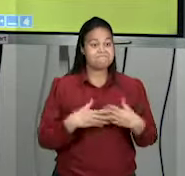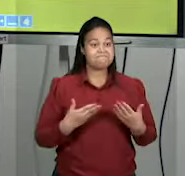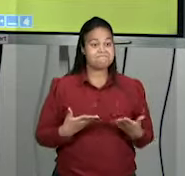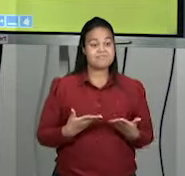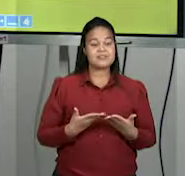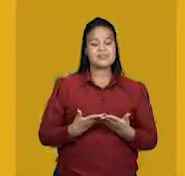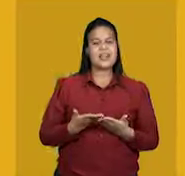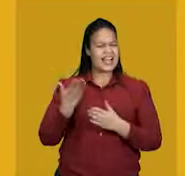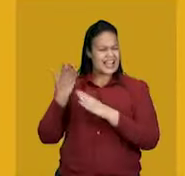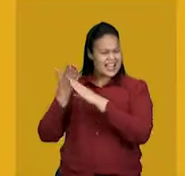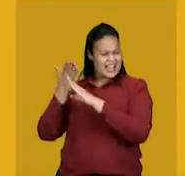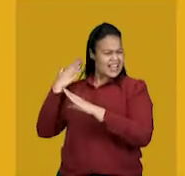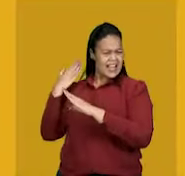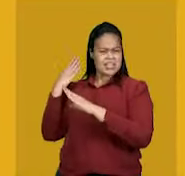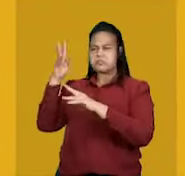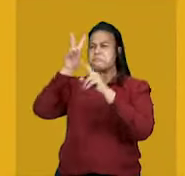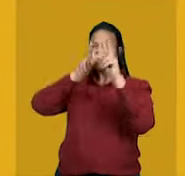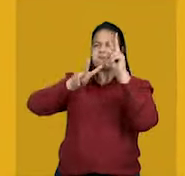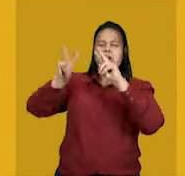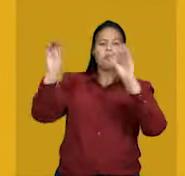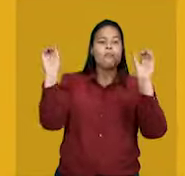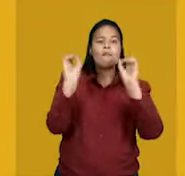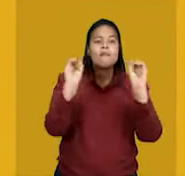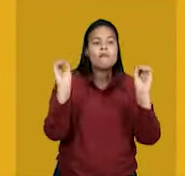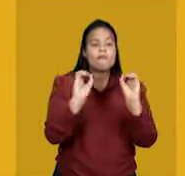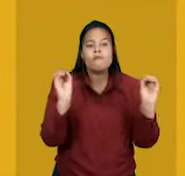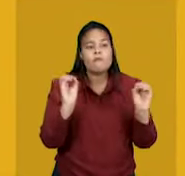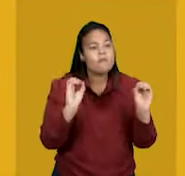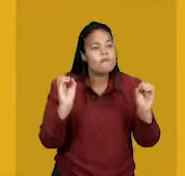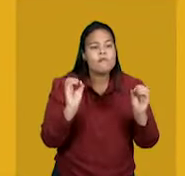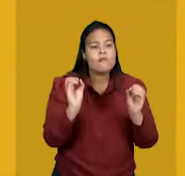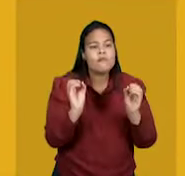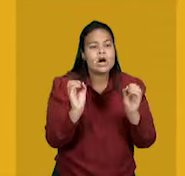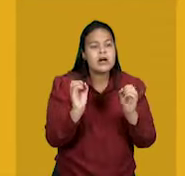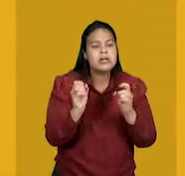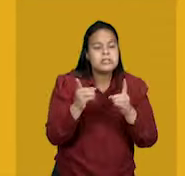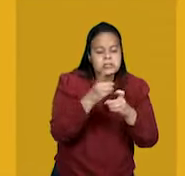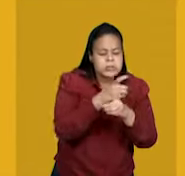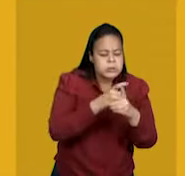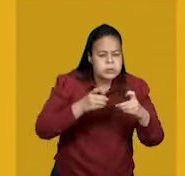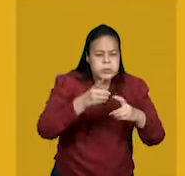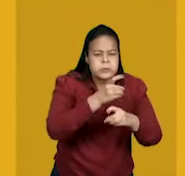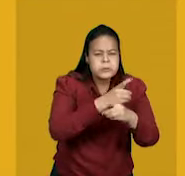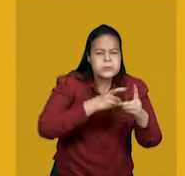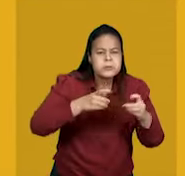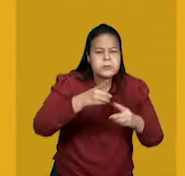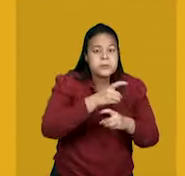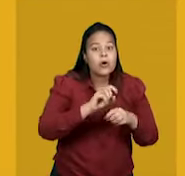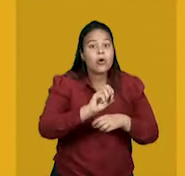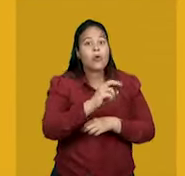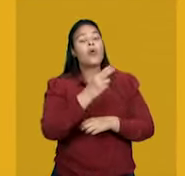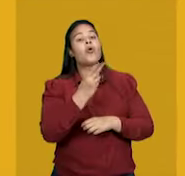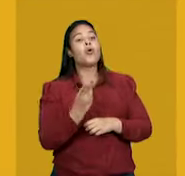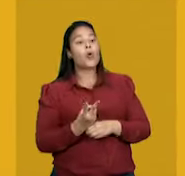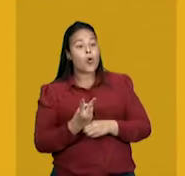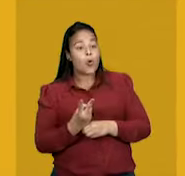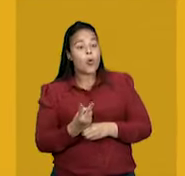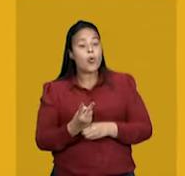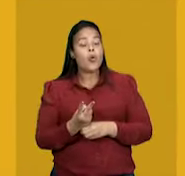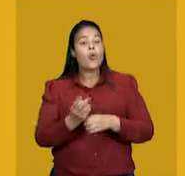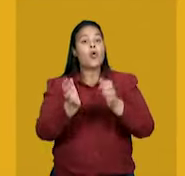enxergávamos a olho nu como seres microscópicos ou os astros que